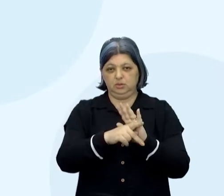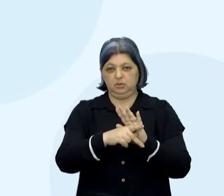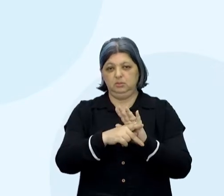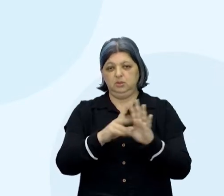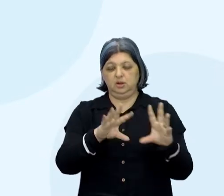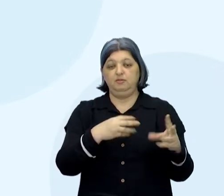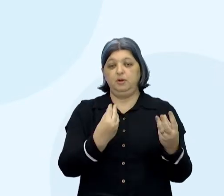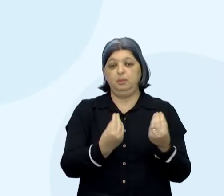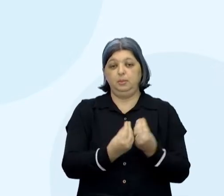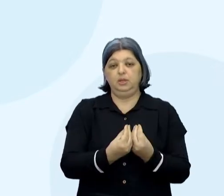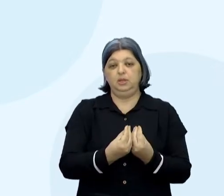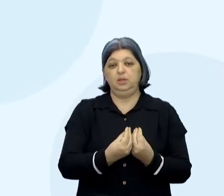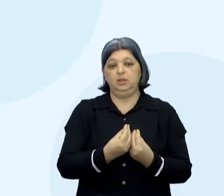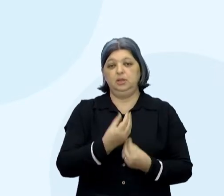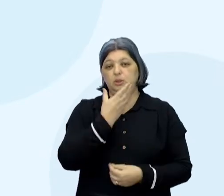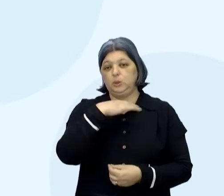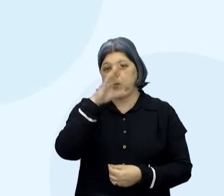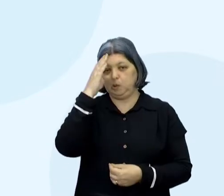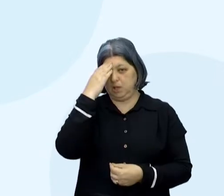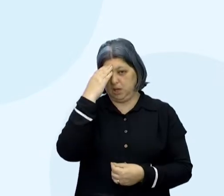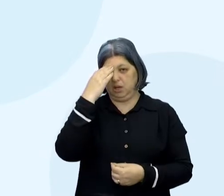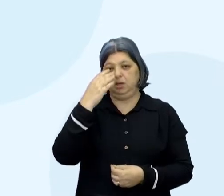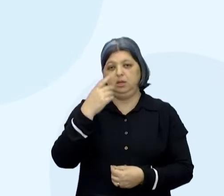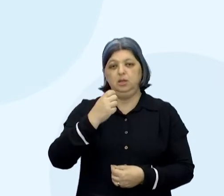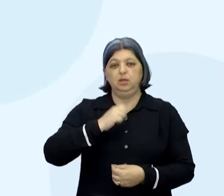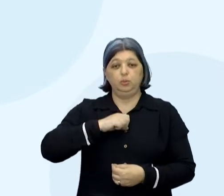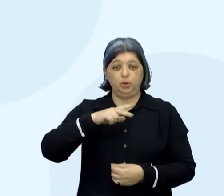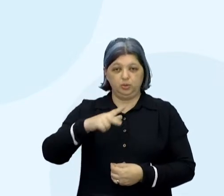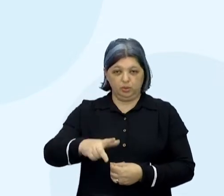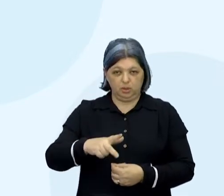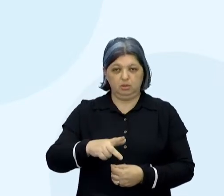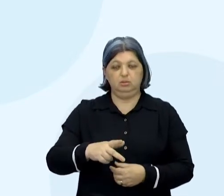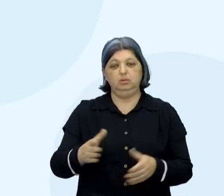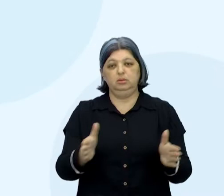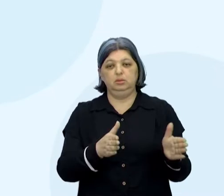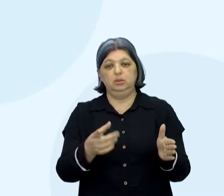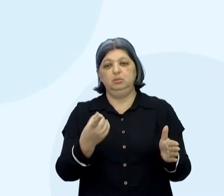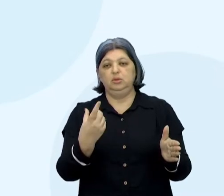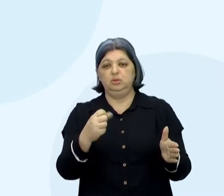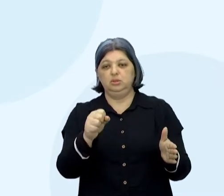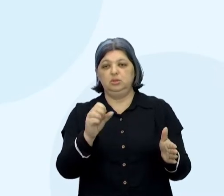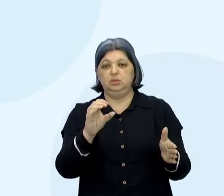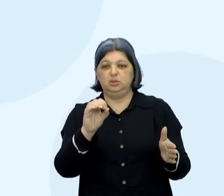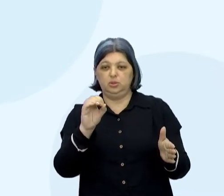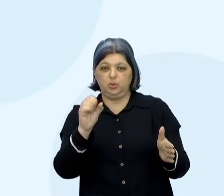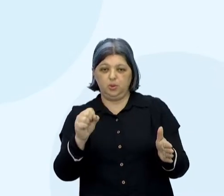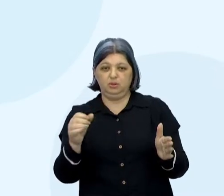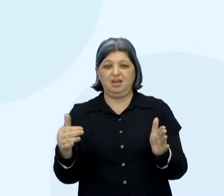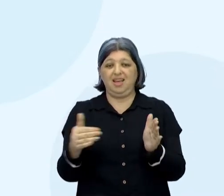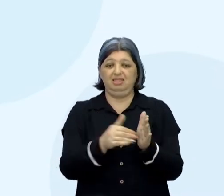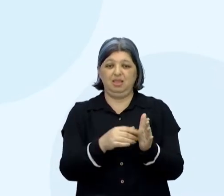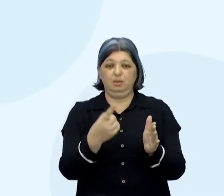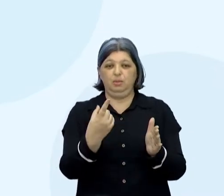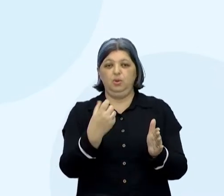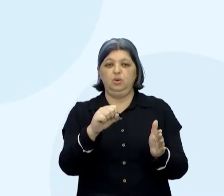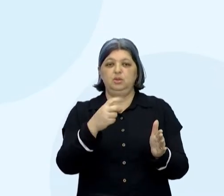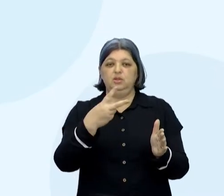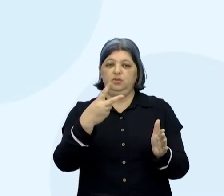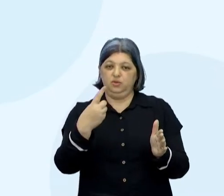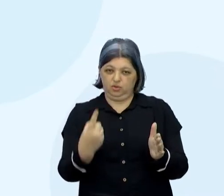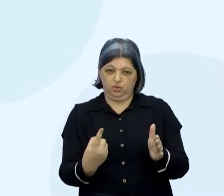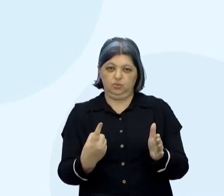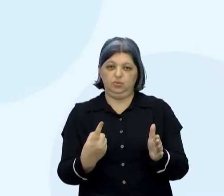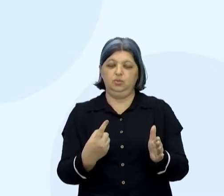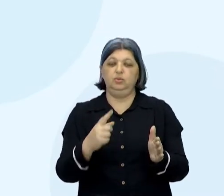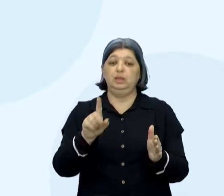portuguesa de 1808 a 1821 e depois abrigou a família imperial brasileira, o